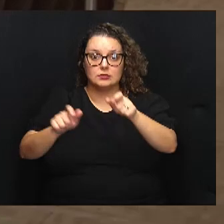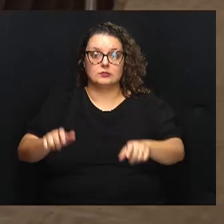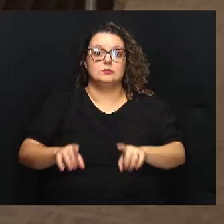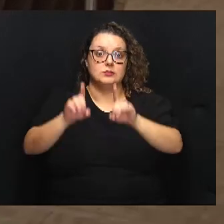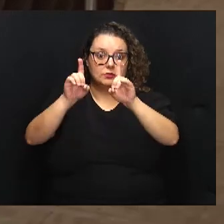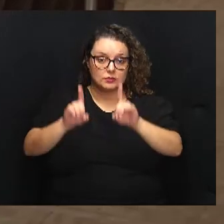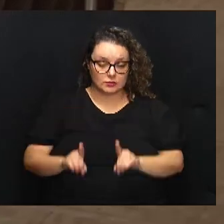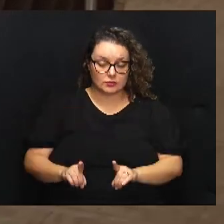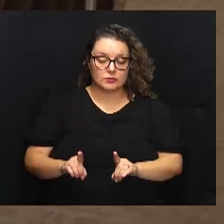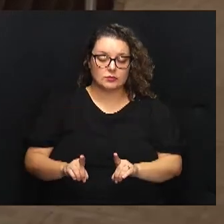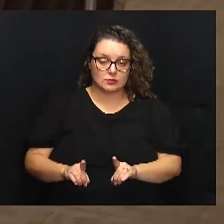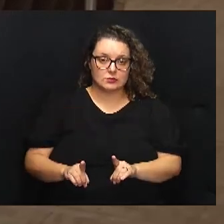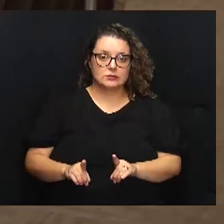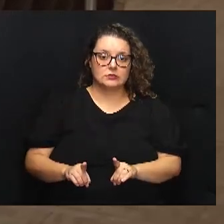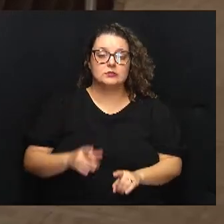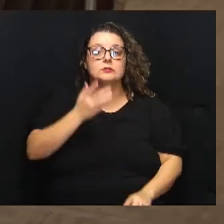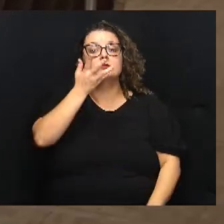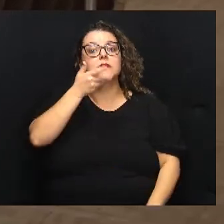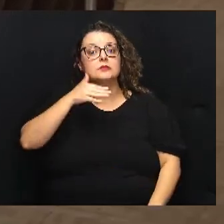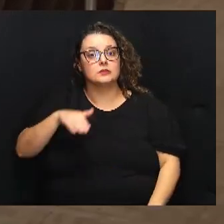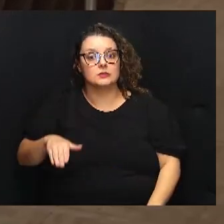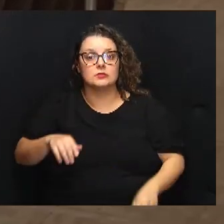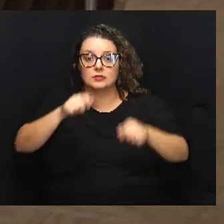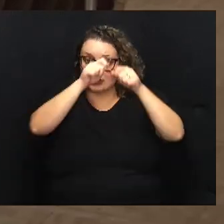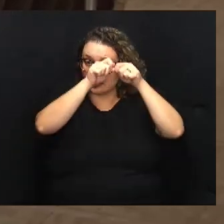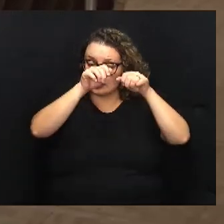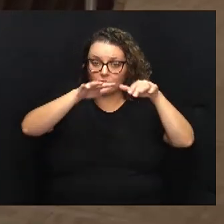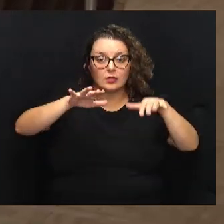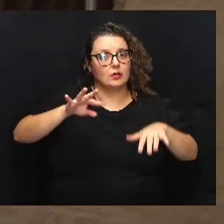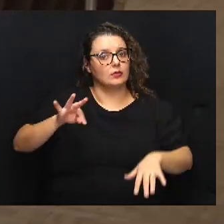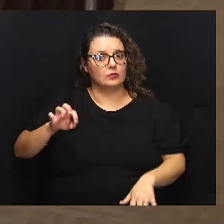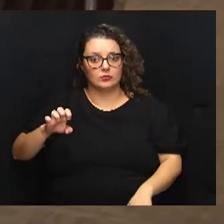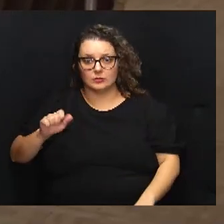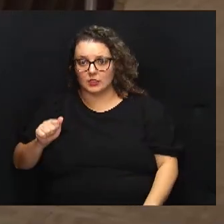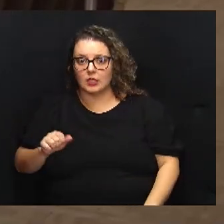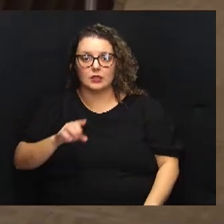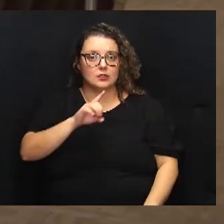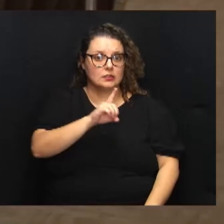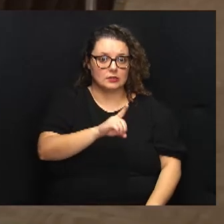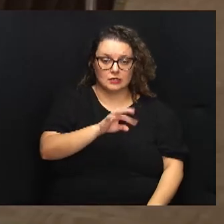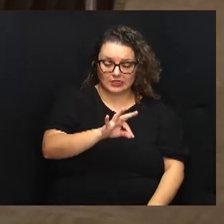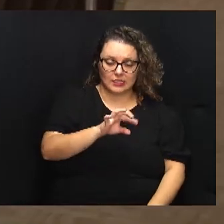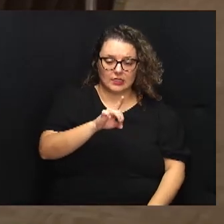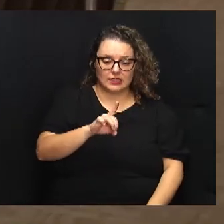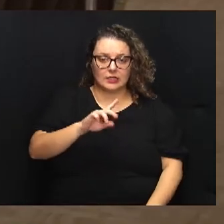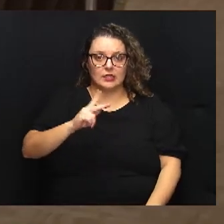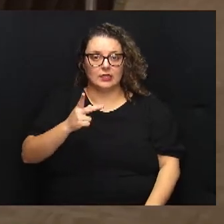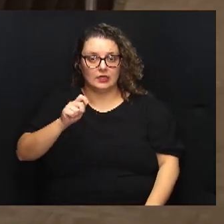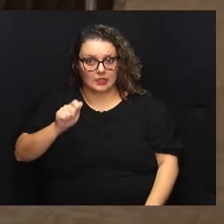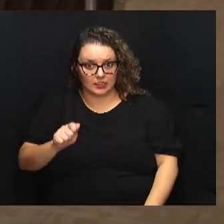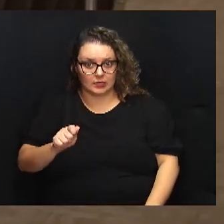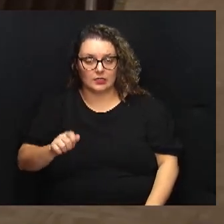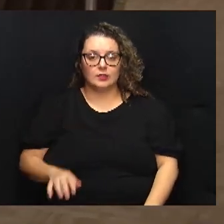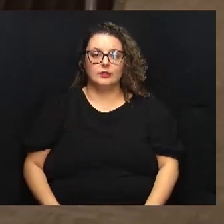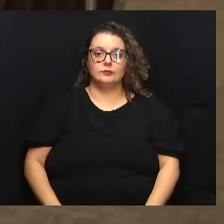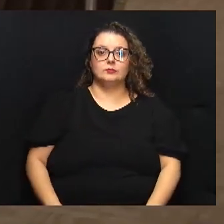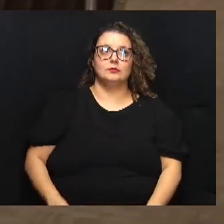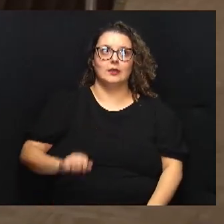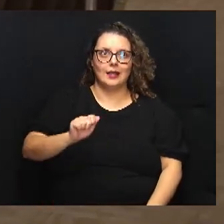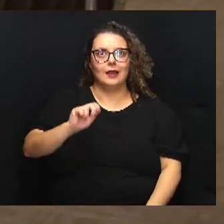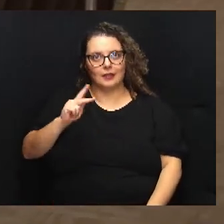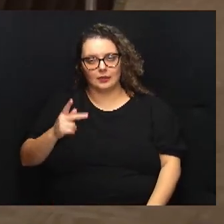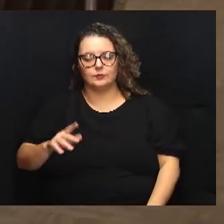deficiência, das crianças autistas, com TEA, com TDAH, enfim, com todos os, né,